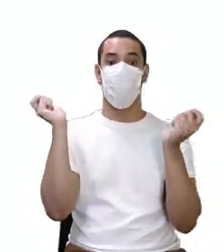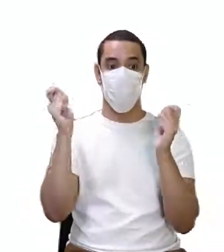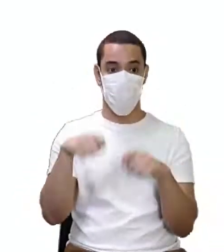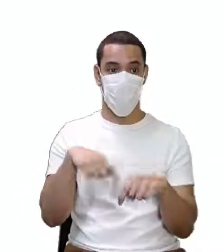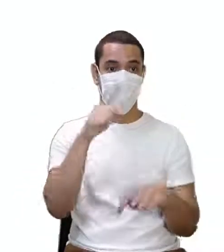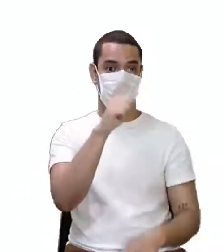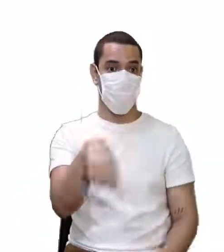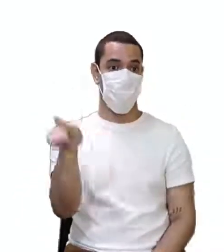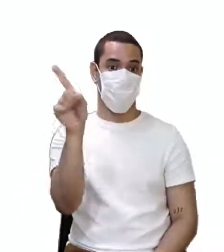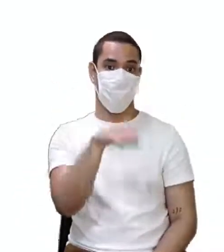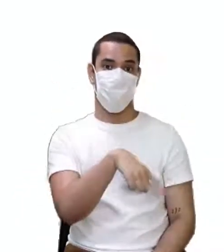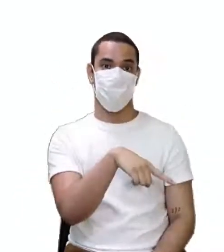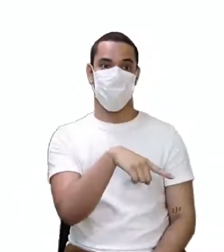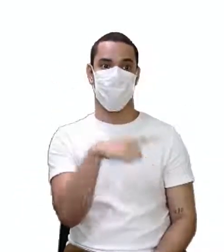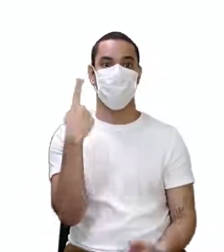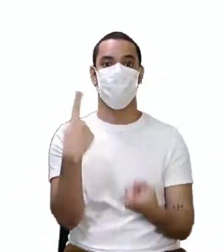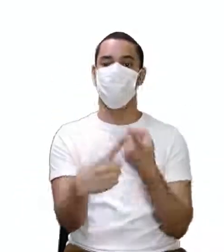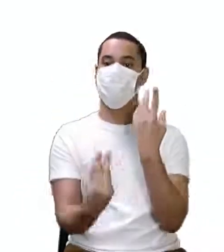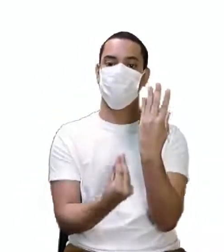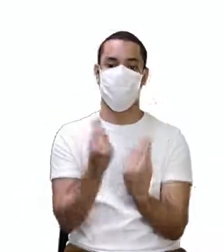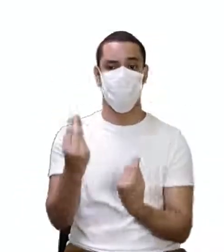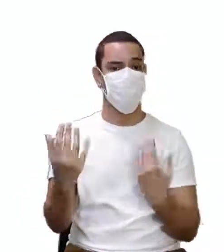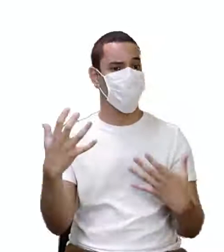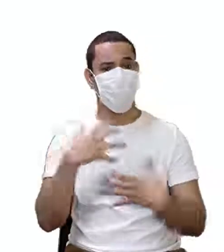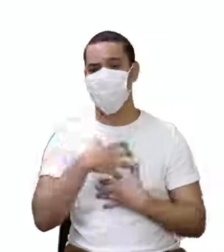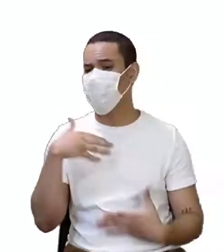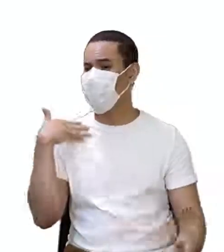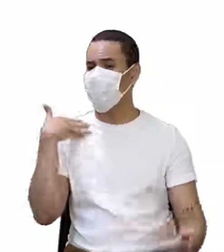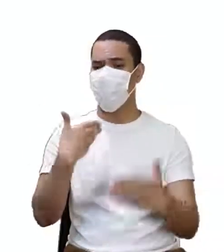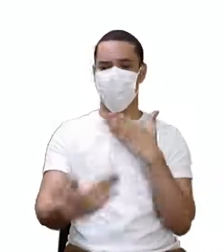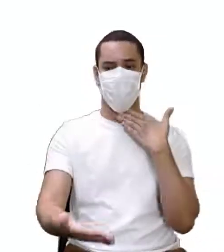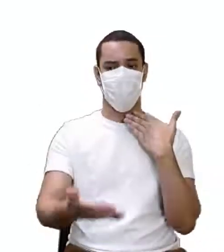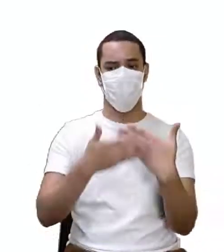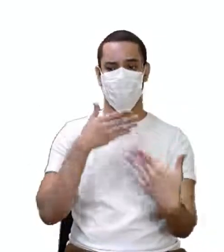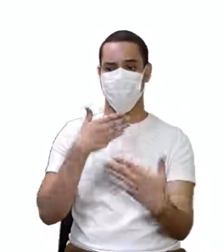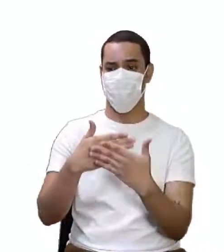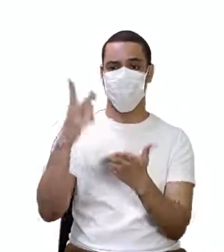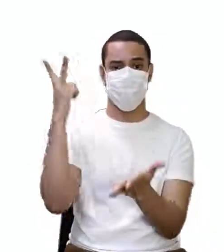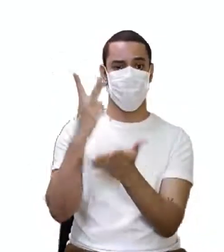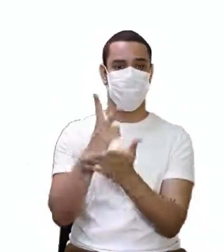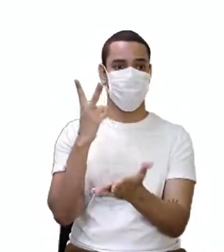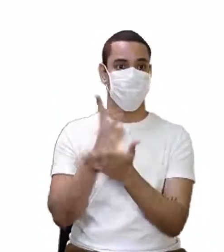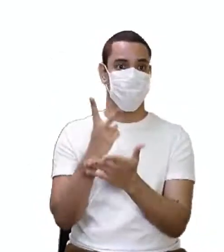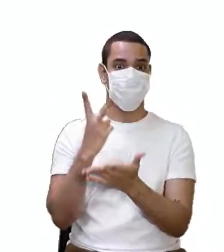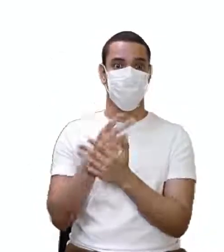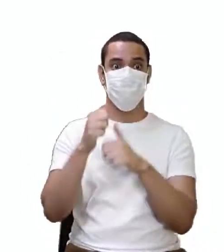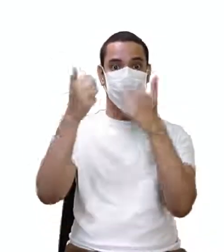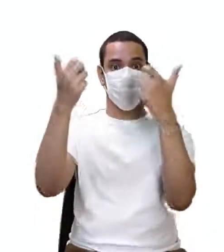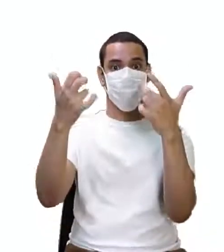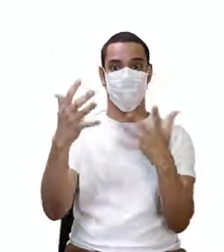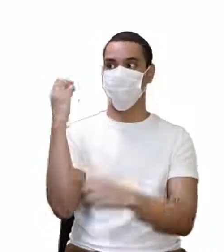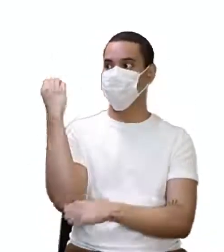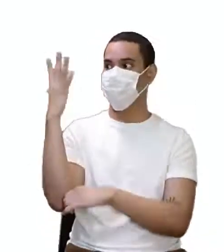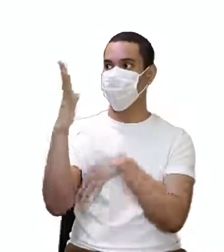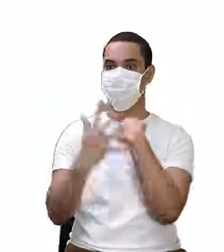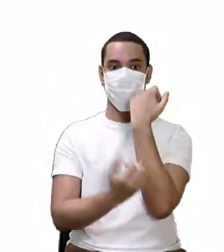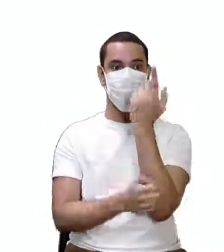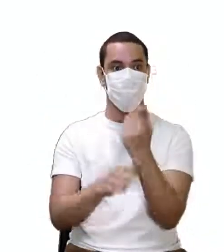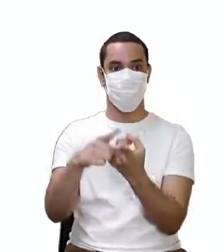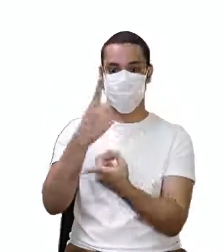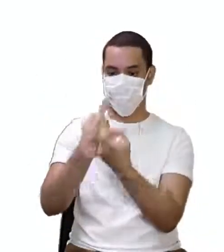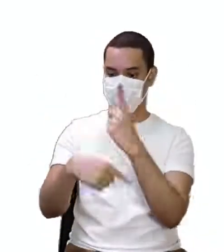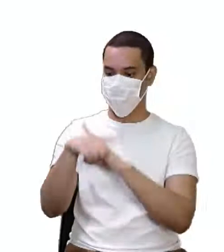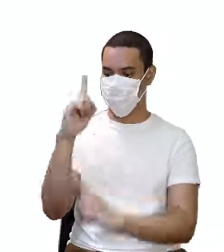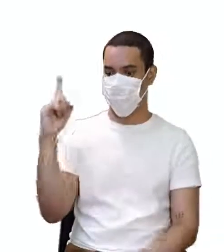atenção que, de uma forma ou de outra, sempre a natureza, quando a gente está falando de processos